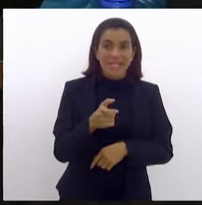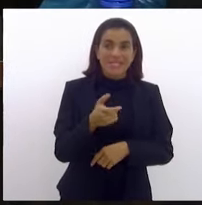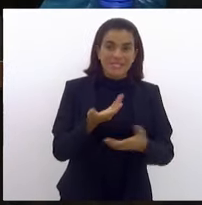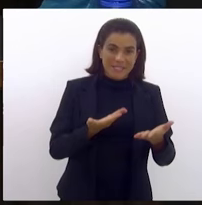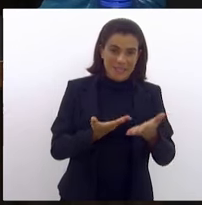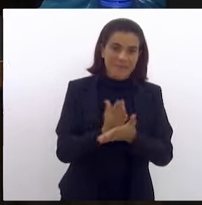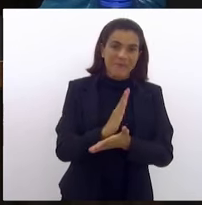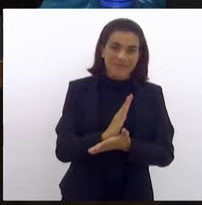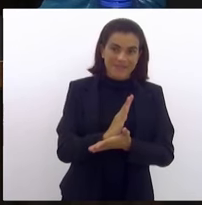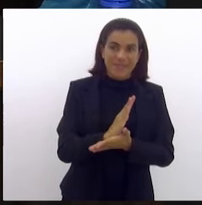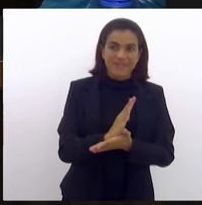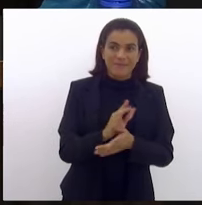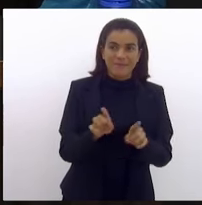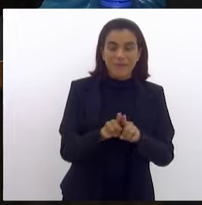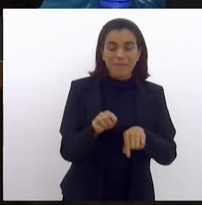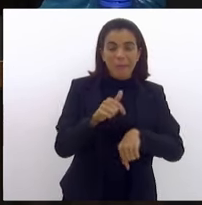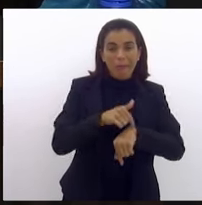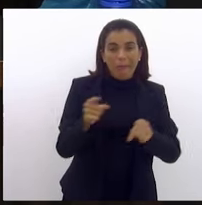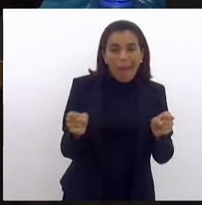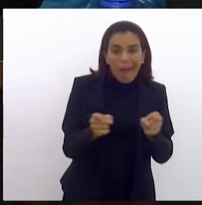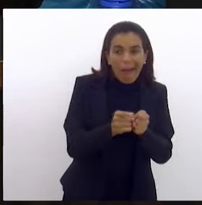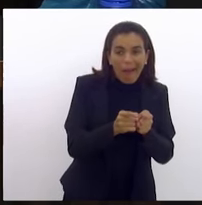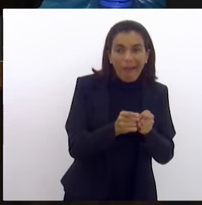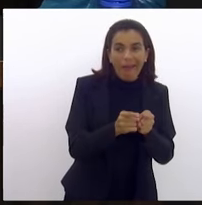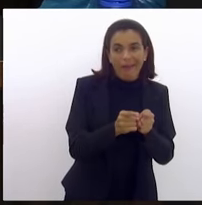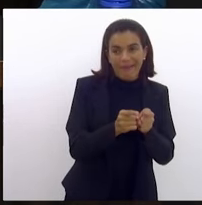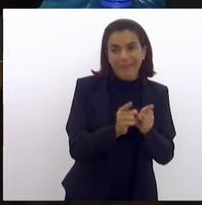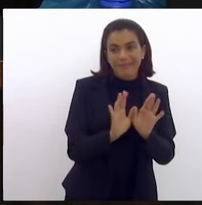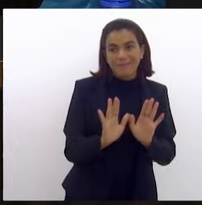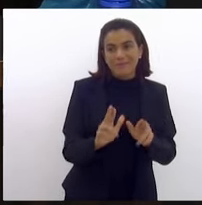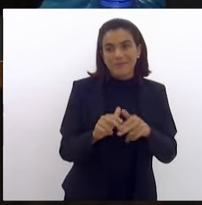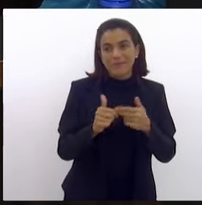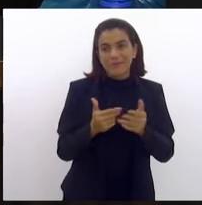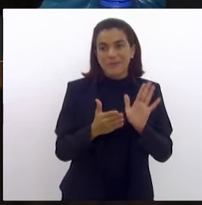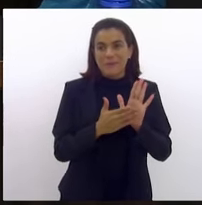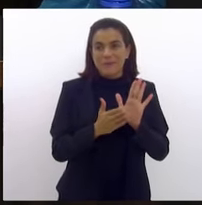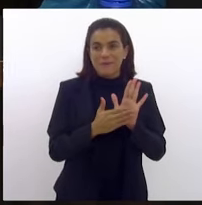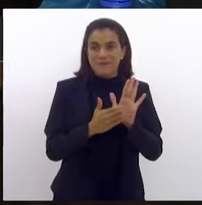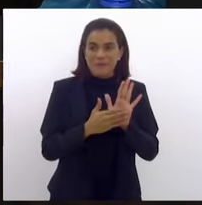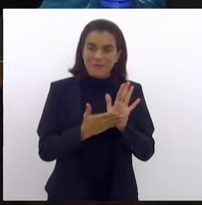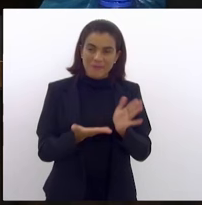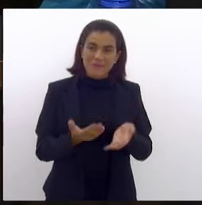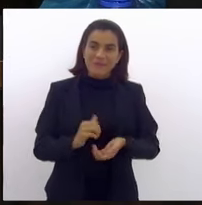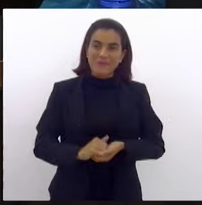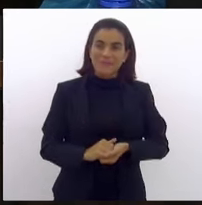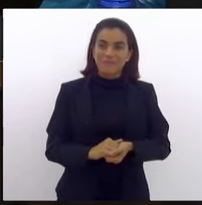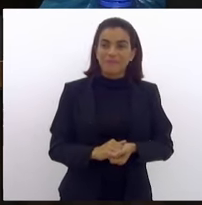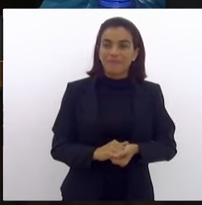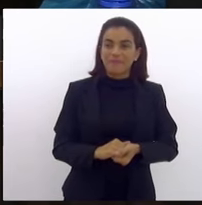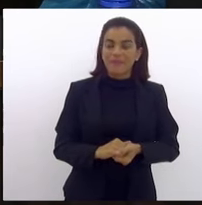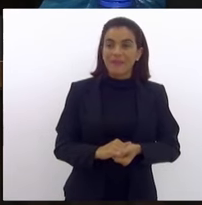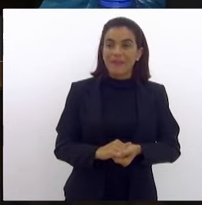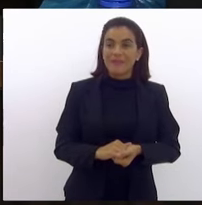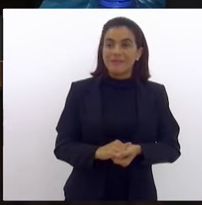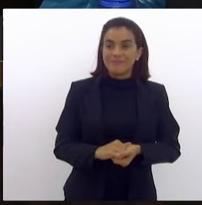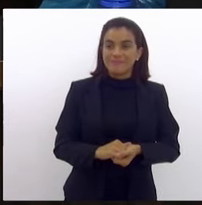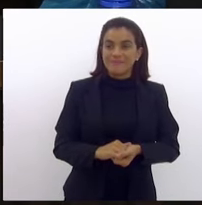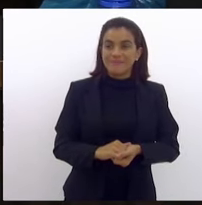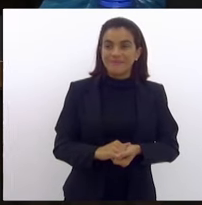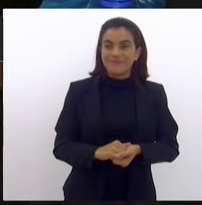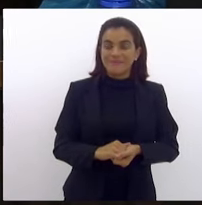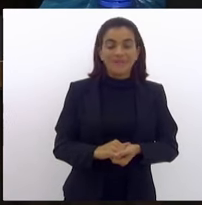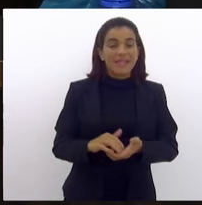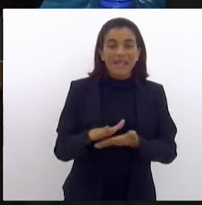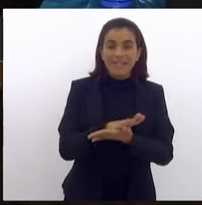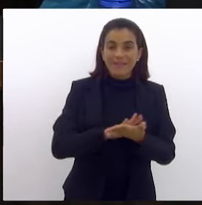aprovação, e como o tempo regimental já estava terminando, por isso que eu propus uma questão de ordem ao final.